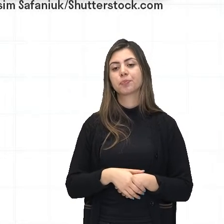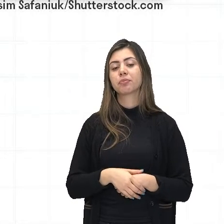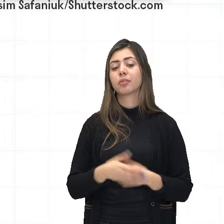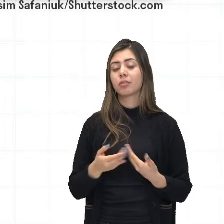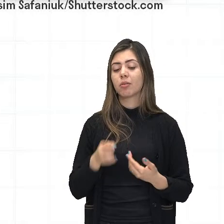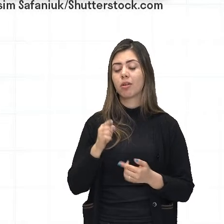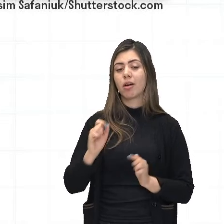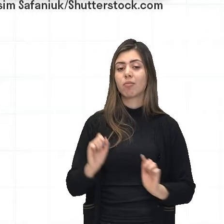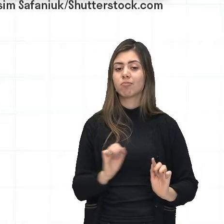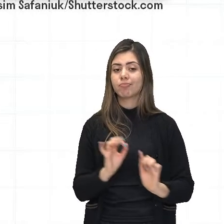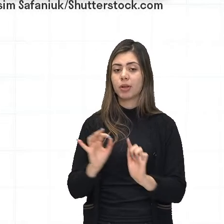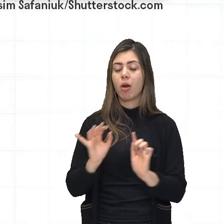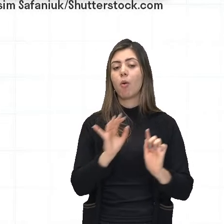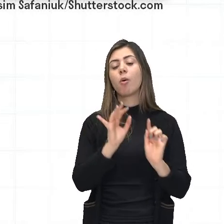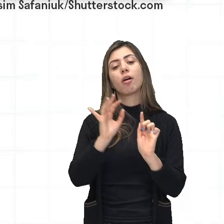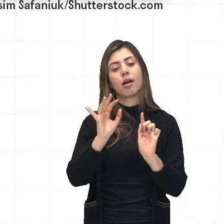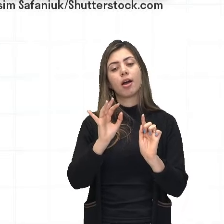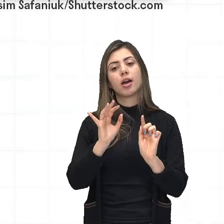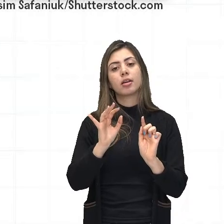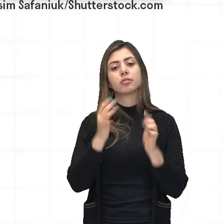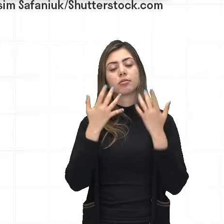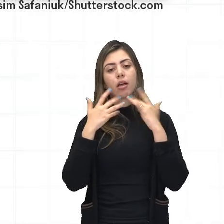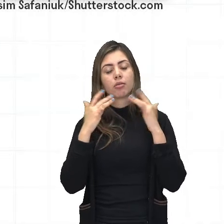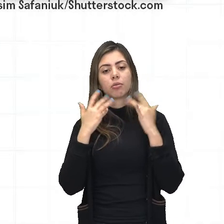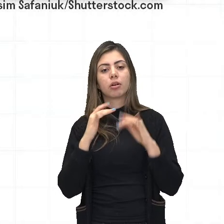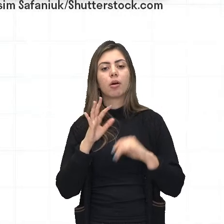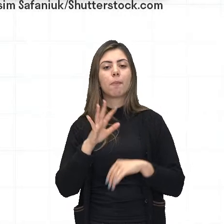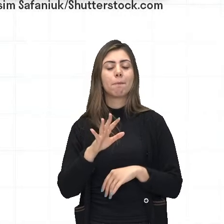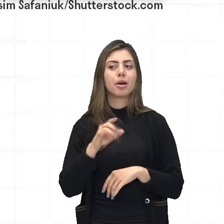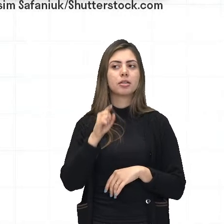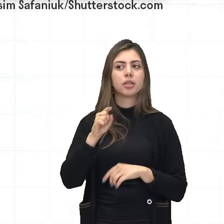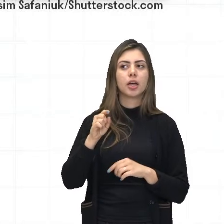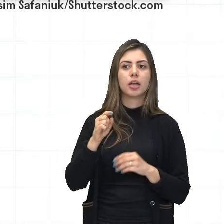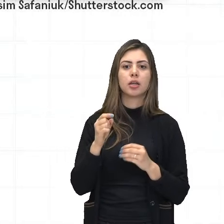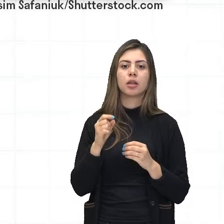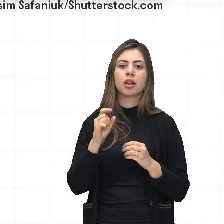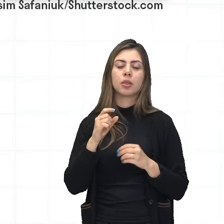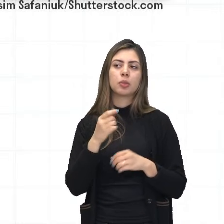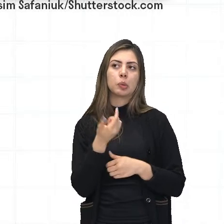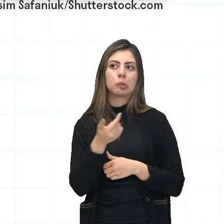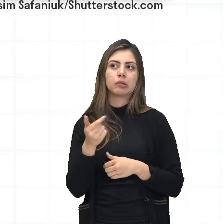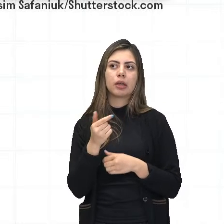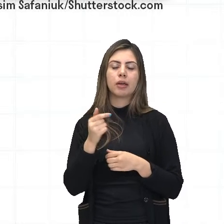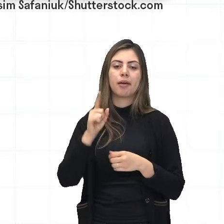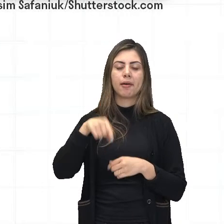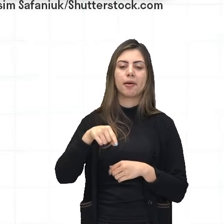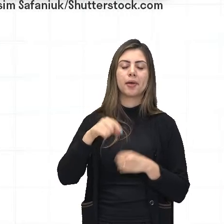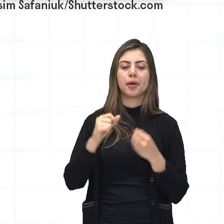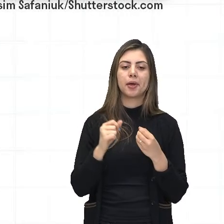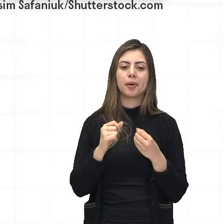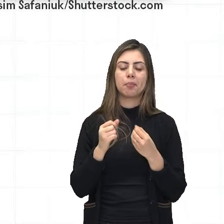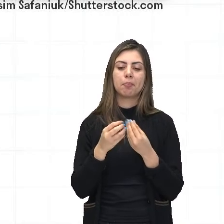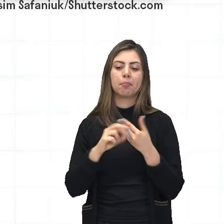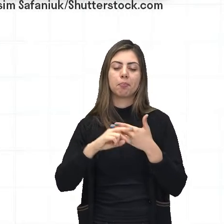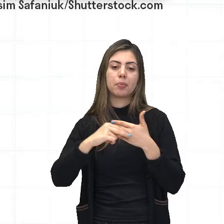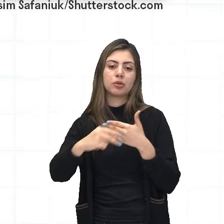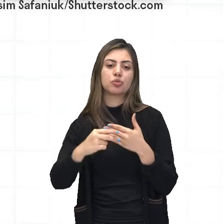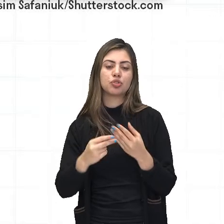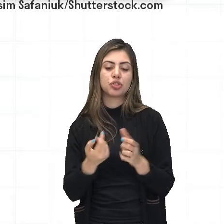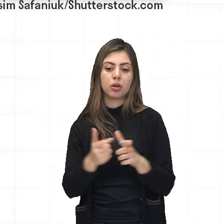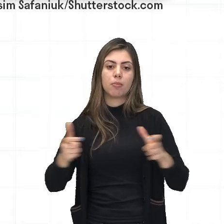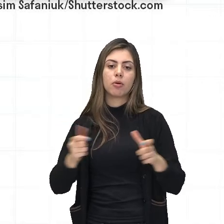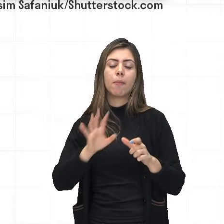gás natural que, por ser menos poluente que o óleo combustível, nós temos o